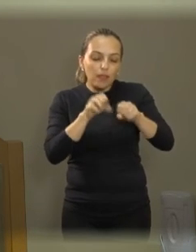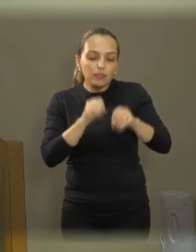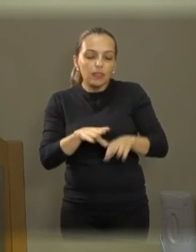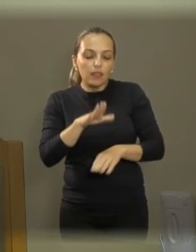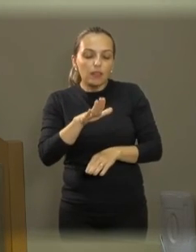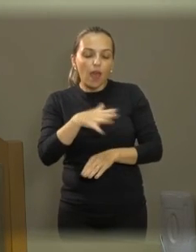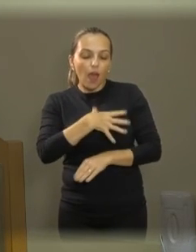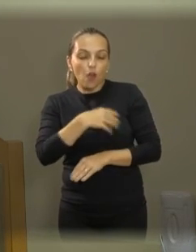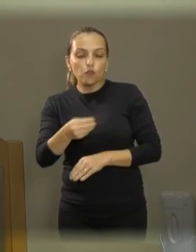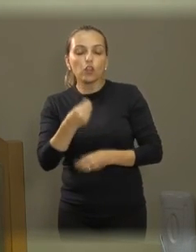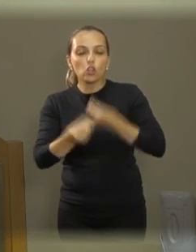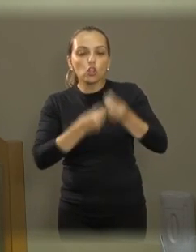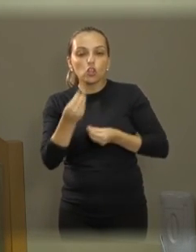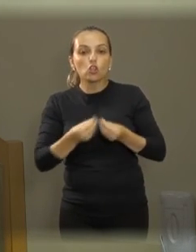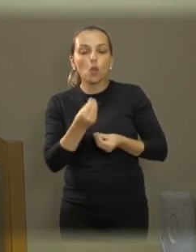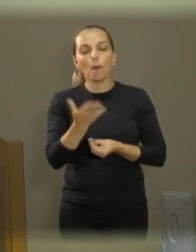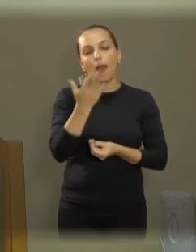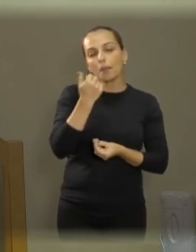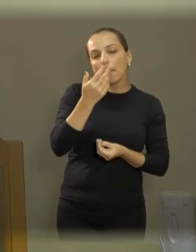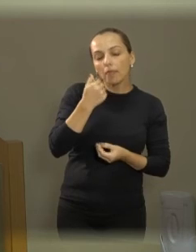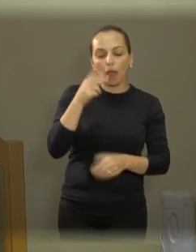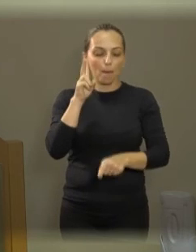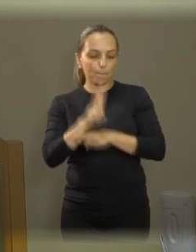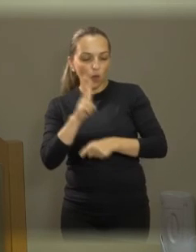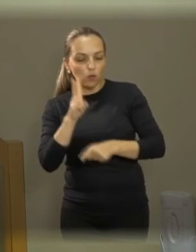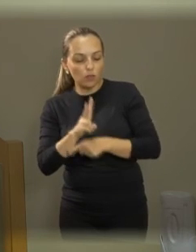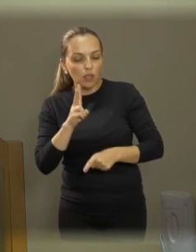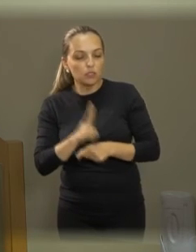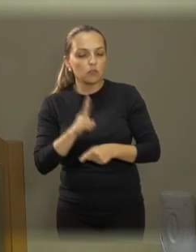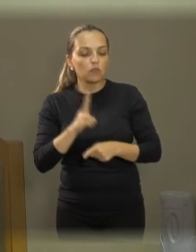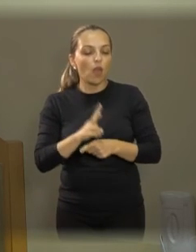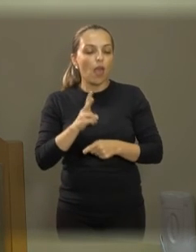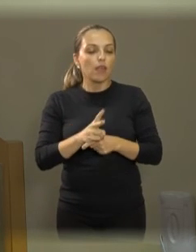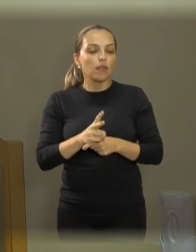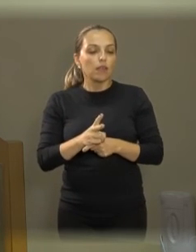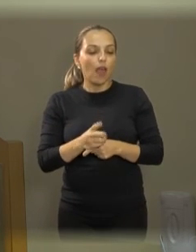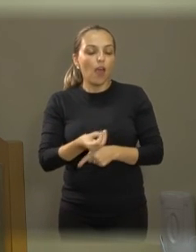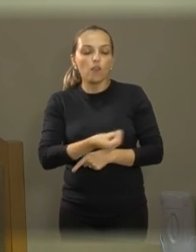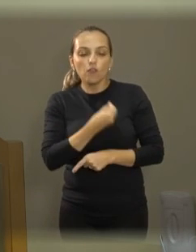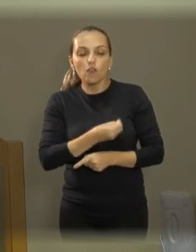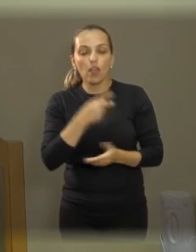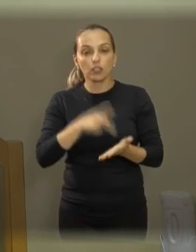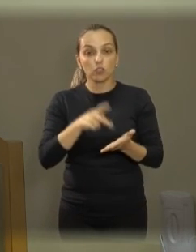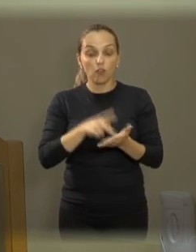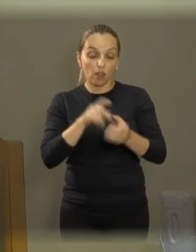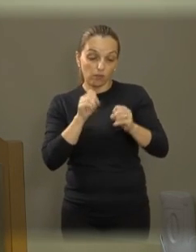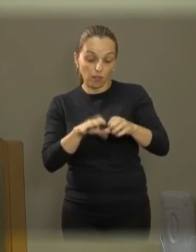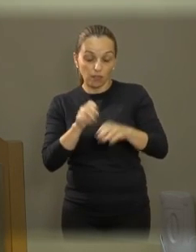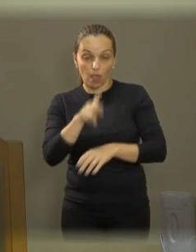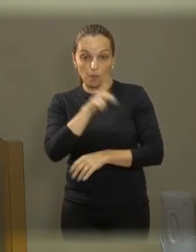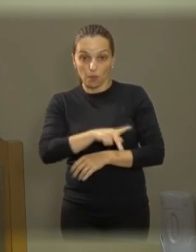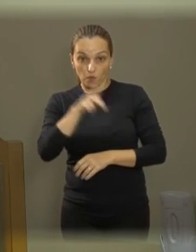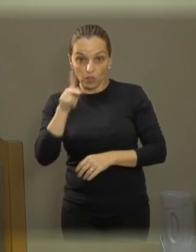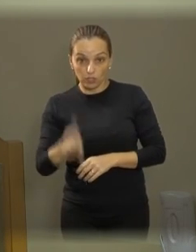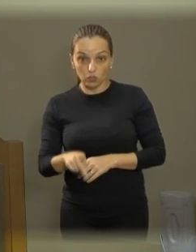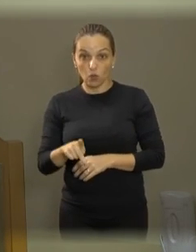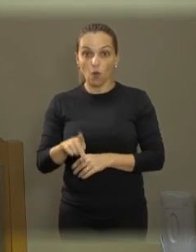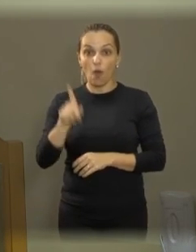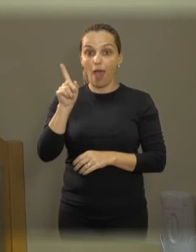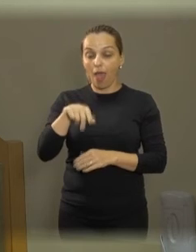se proteger e também buscar novos alimentos e abrigos. Ao ensinar, são professores, e ao buscar,